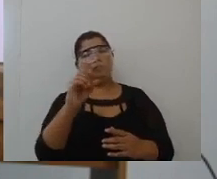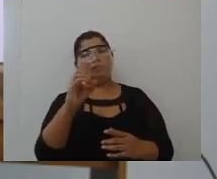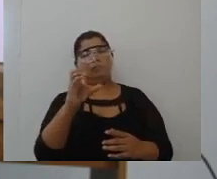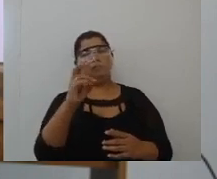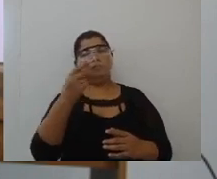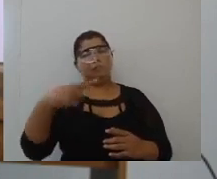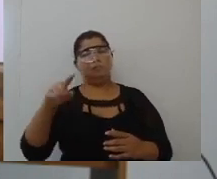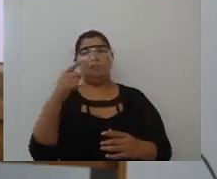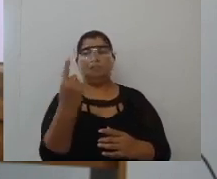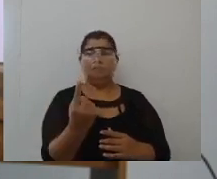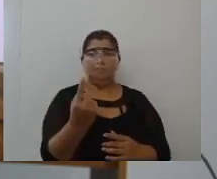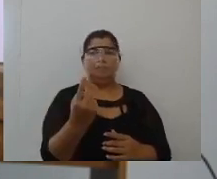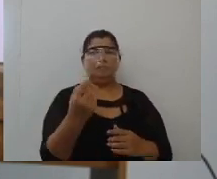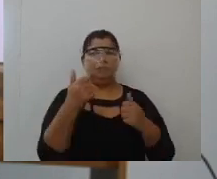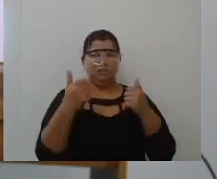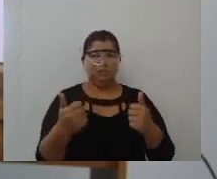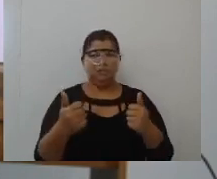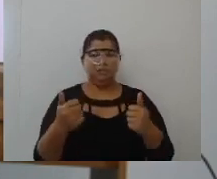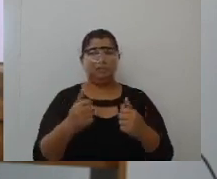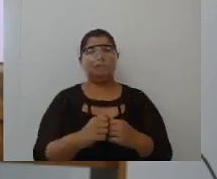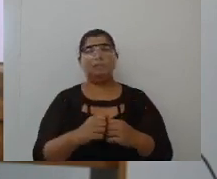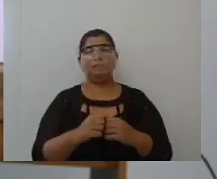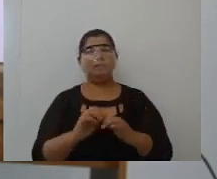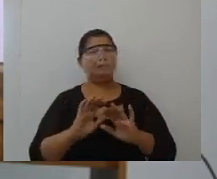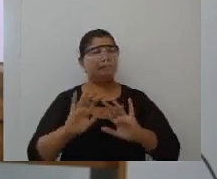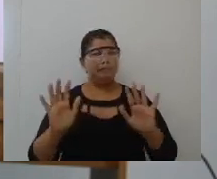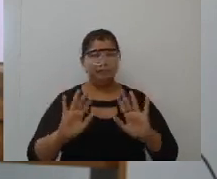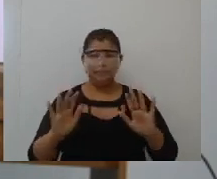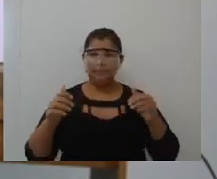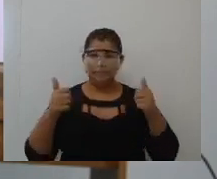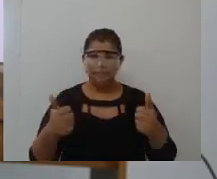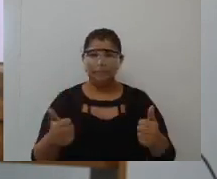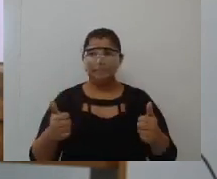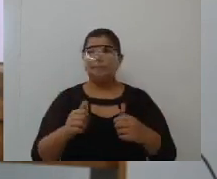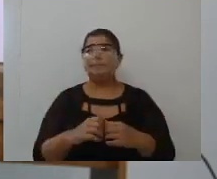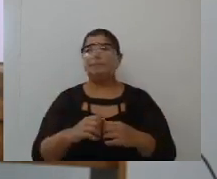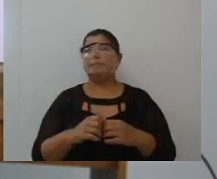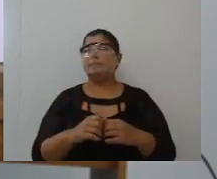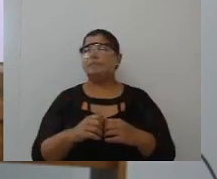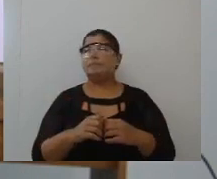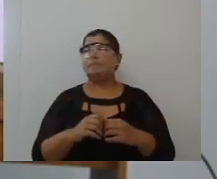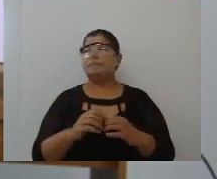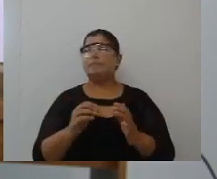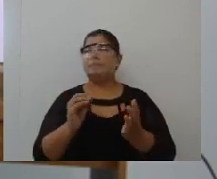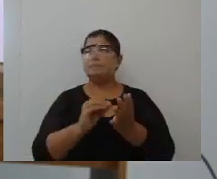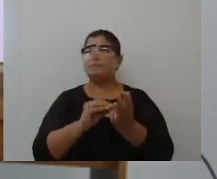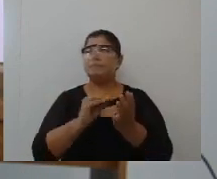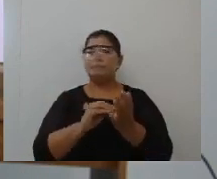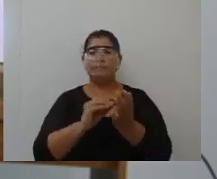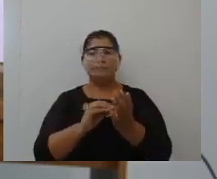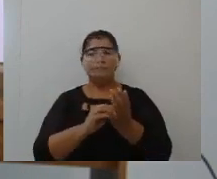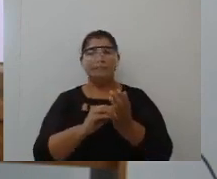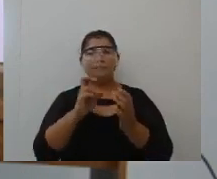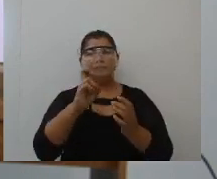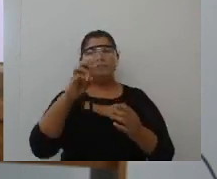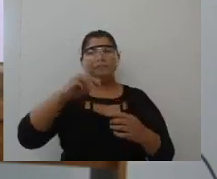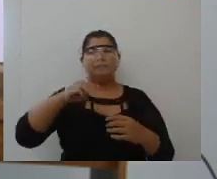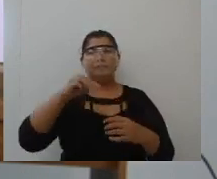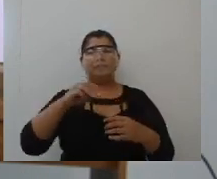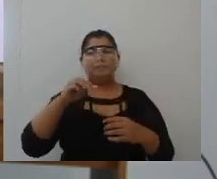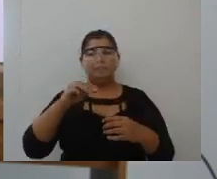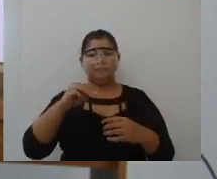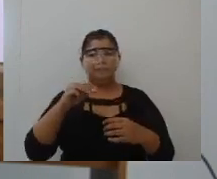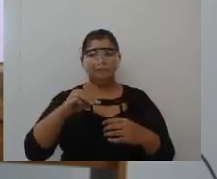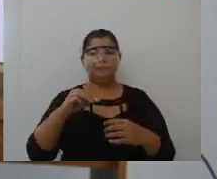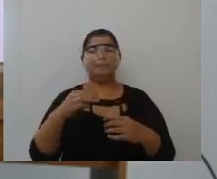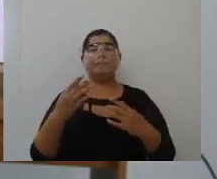conjuntiva. Ok? Aqui mais nenhuma pergunta. Eu quero encerrar, gente. Quanto tempo eu tenho, pessoal? Tenho mais 5 minutos, que coisa boa.